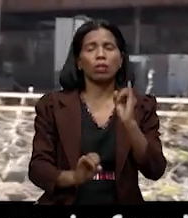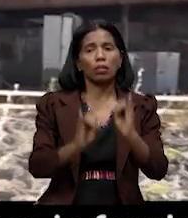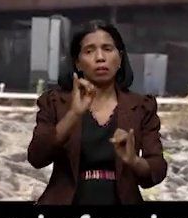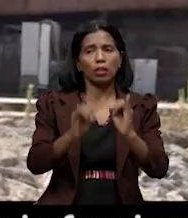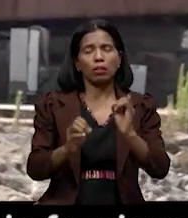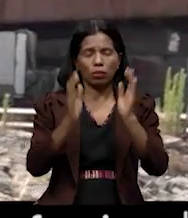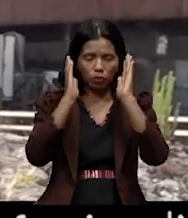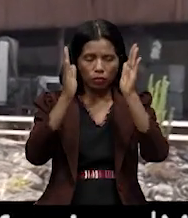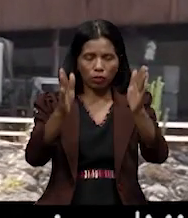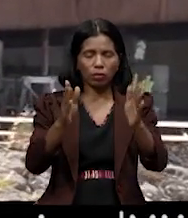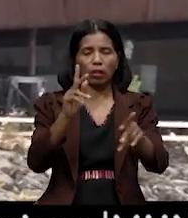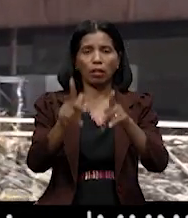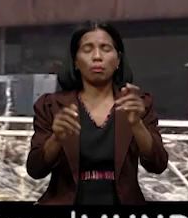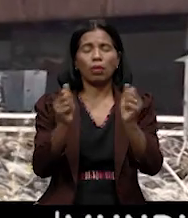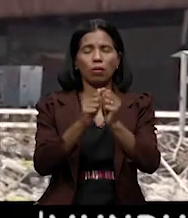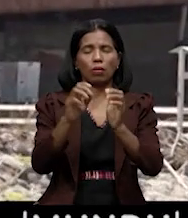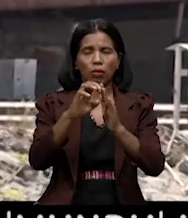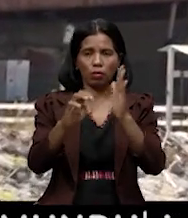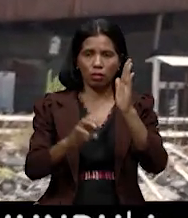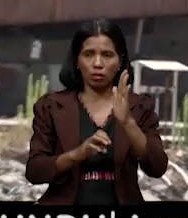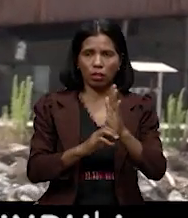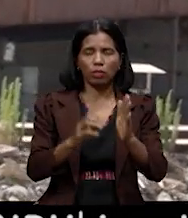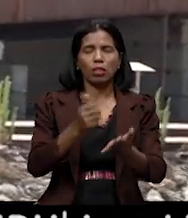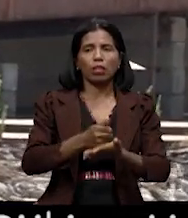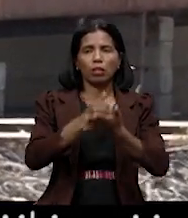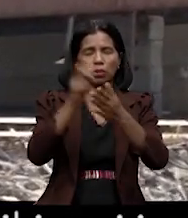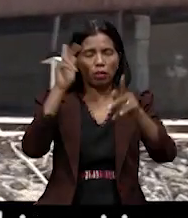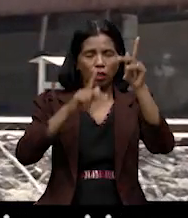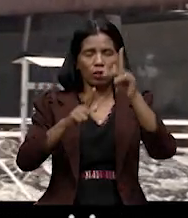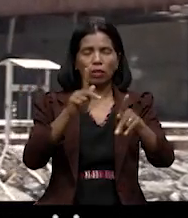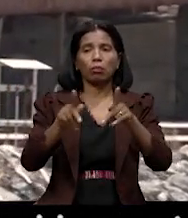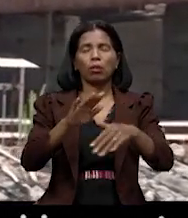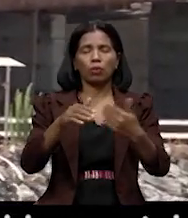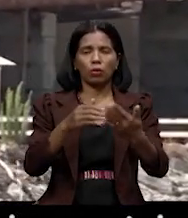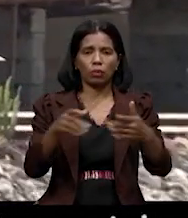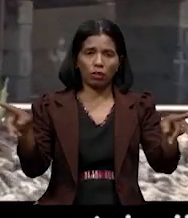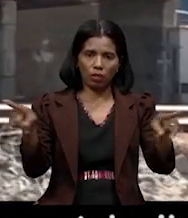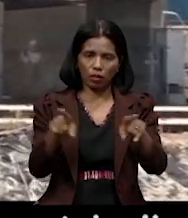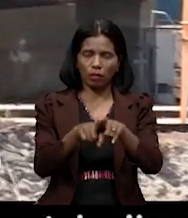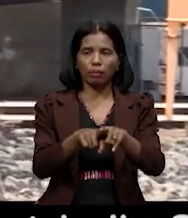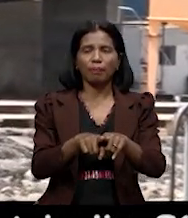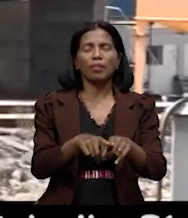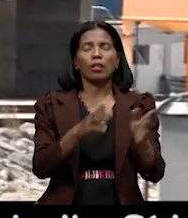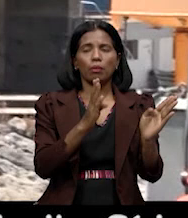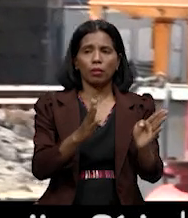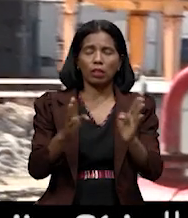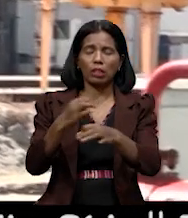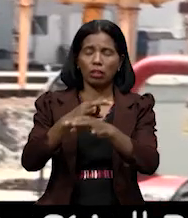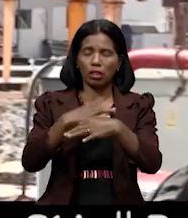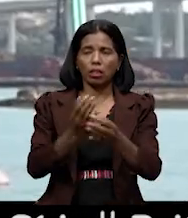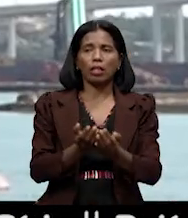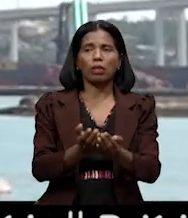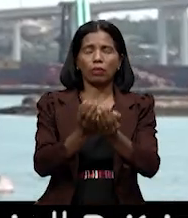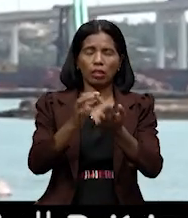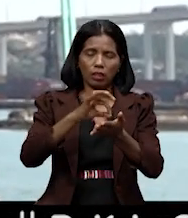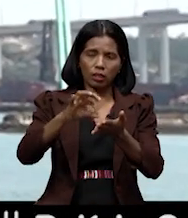interesse povo no estado rode atende caso no cidadão roto anessan. Processo de construção Baru Haxolok ne assina contrato